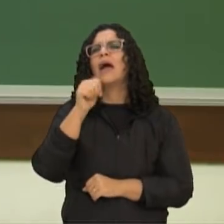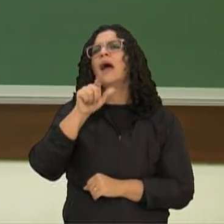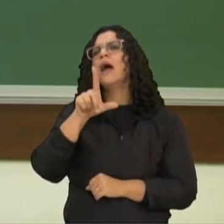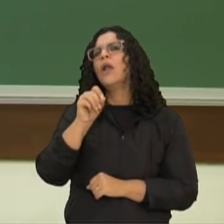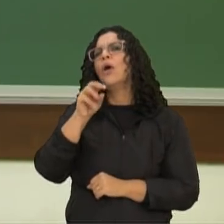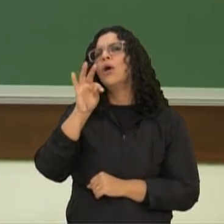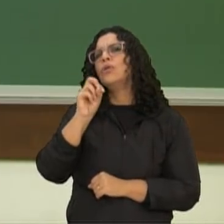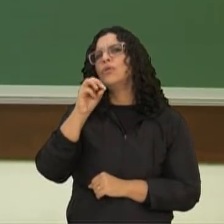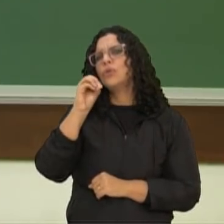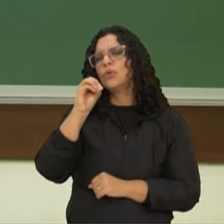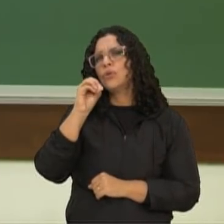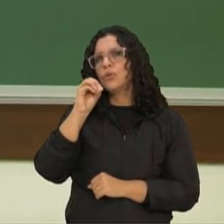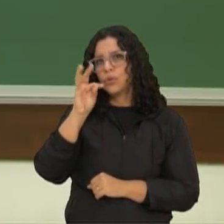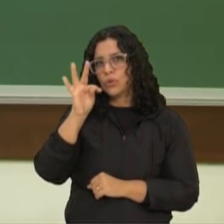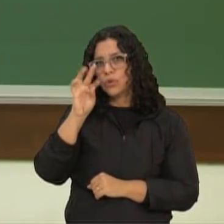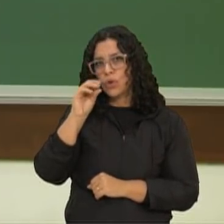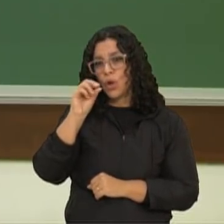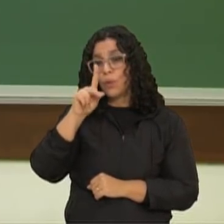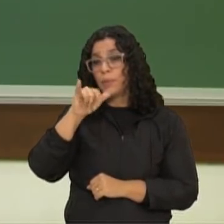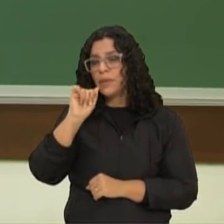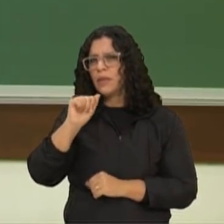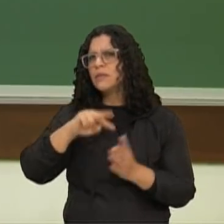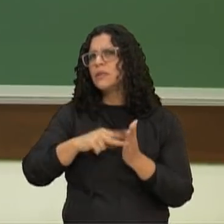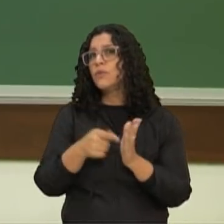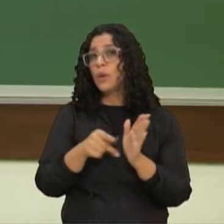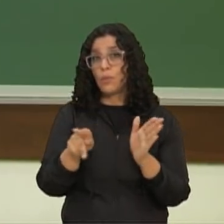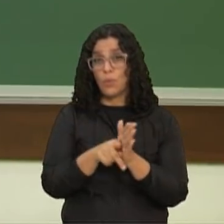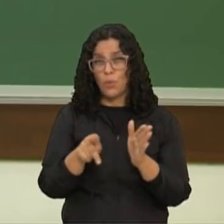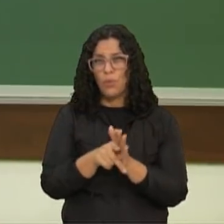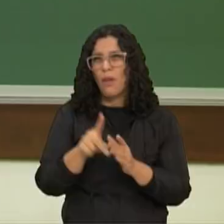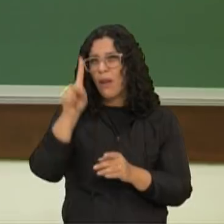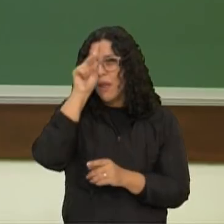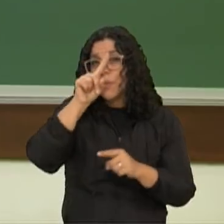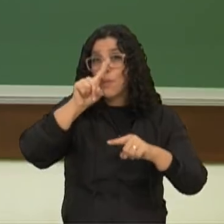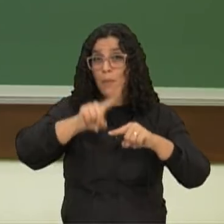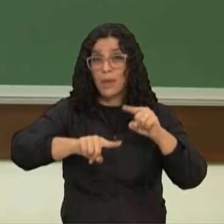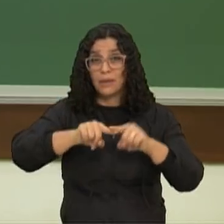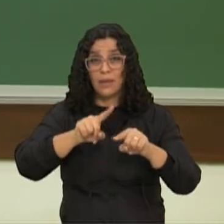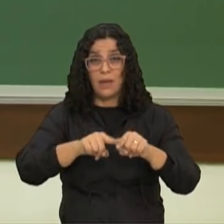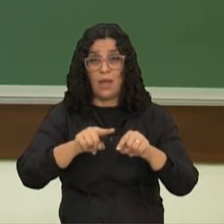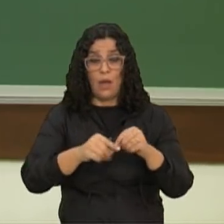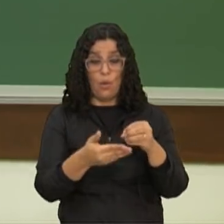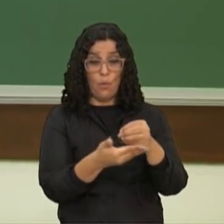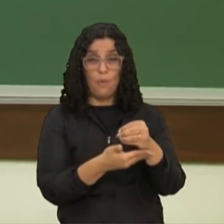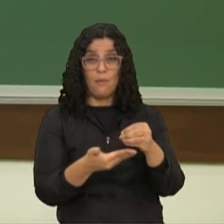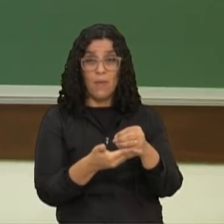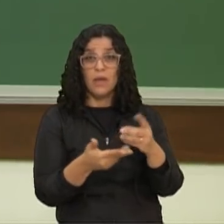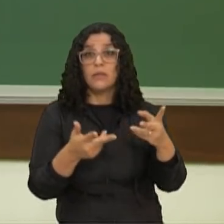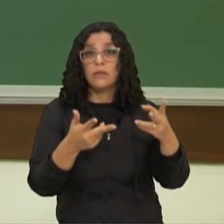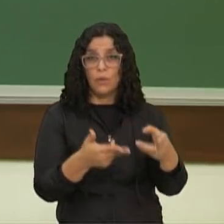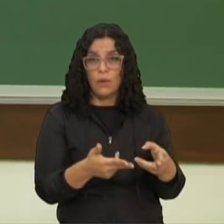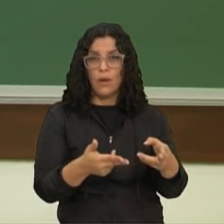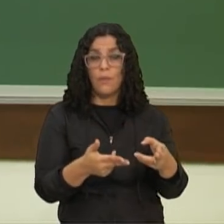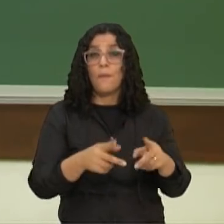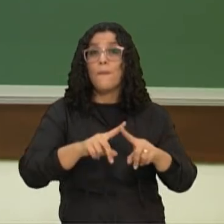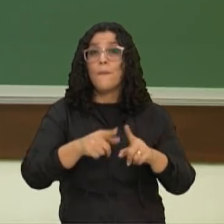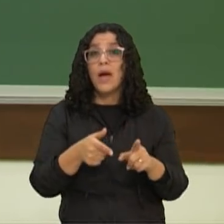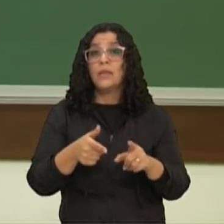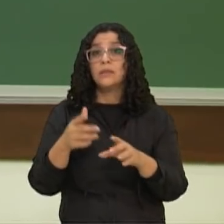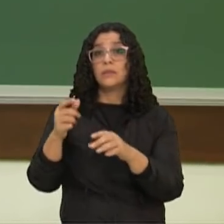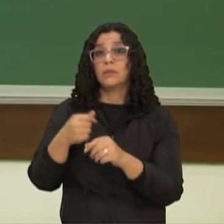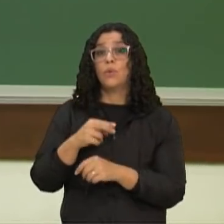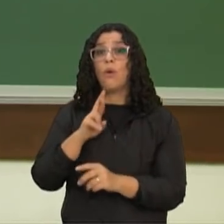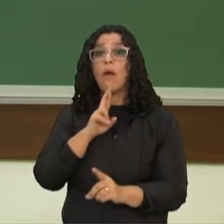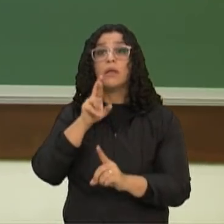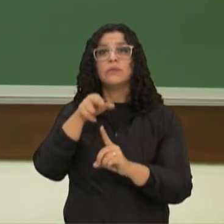Lembrar alguns componentes lá da parte da química. A alotropia indica que você tem uma base constituinte igual, porém o resultado final